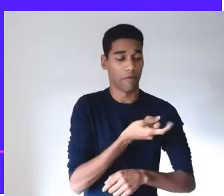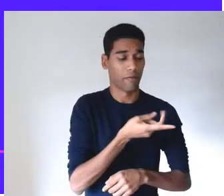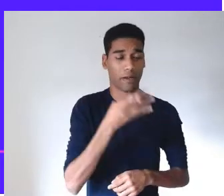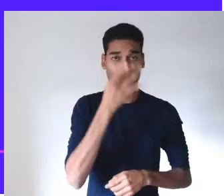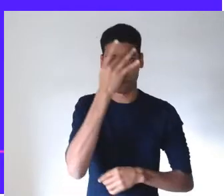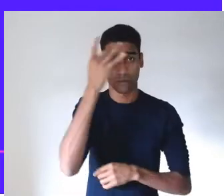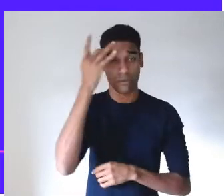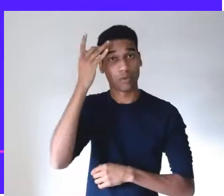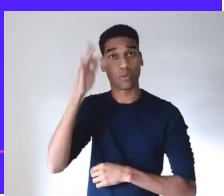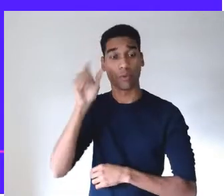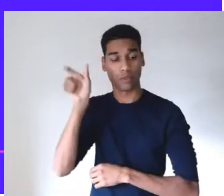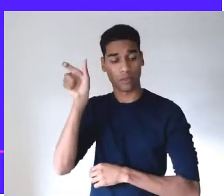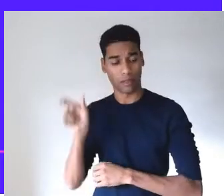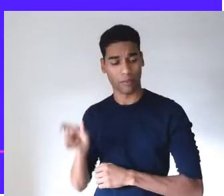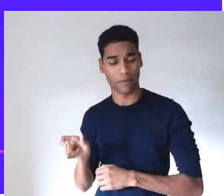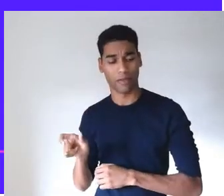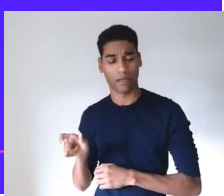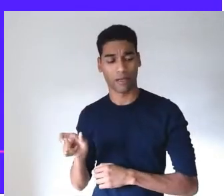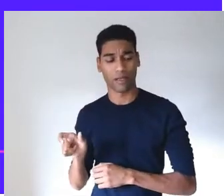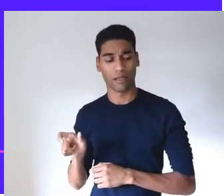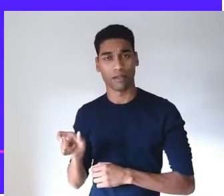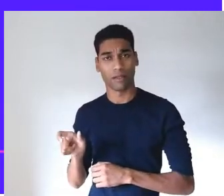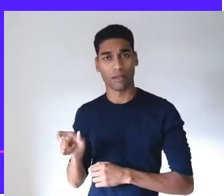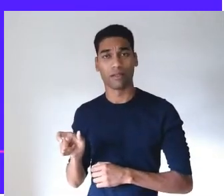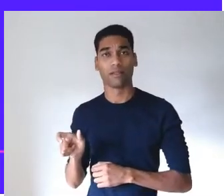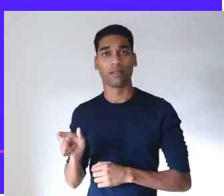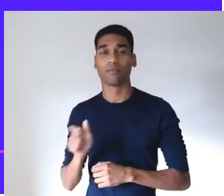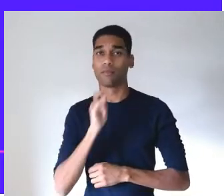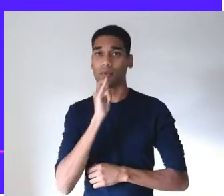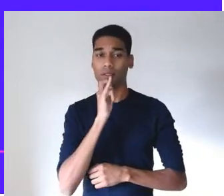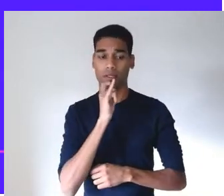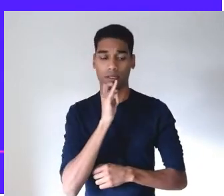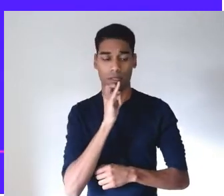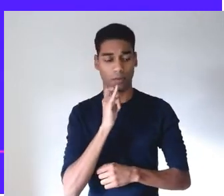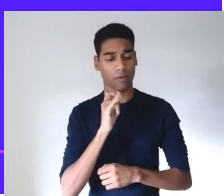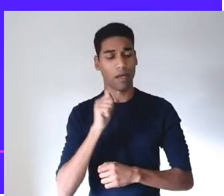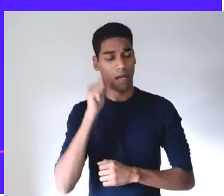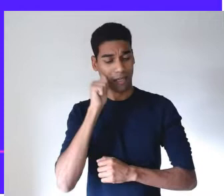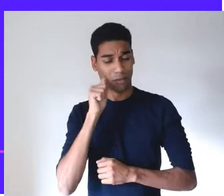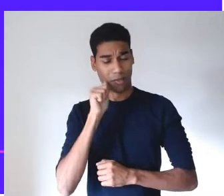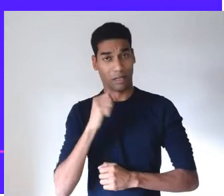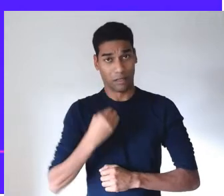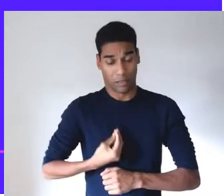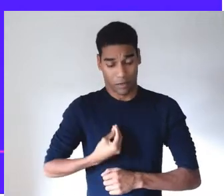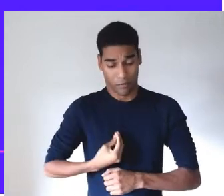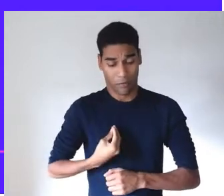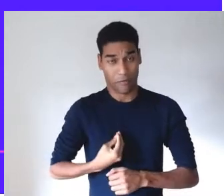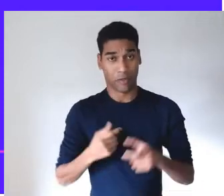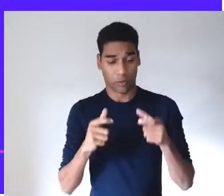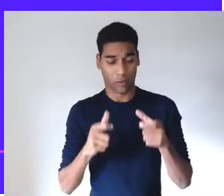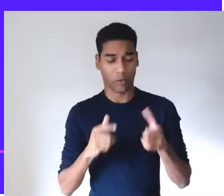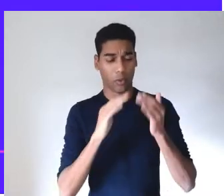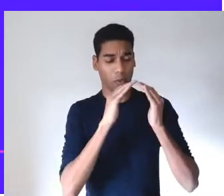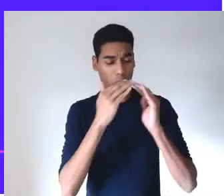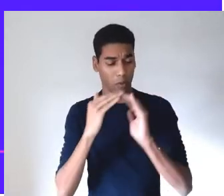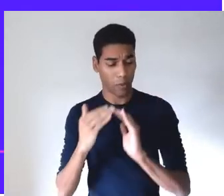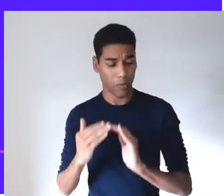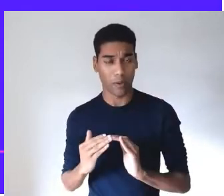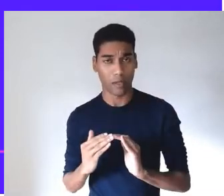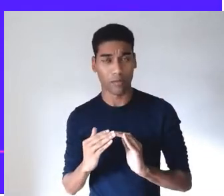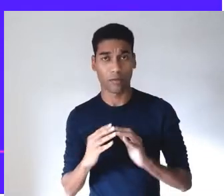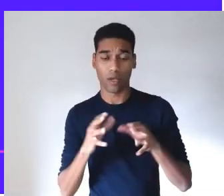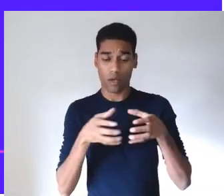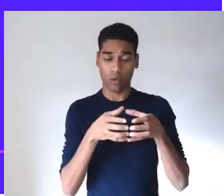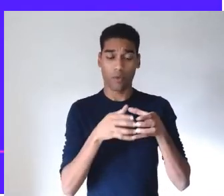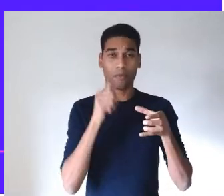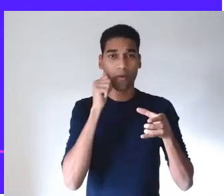soluções estão aí. Então, as mulheres de Paraisópolis que se organizaram lá e fizeram, né, uma rede incrível durante a pandemia, resolveram, de